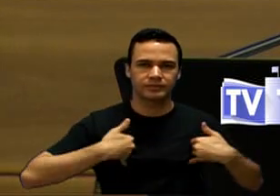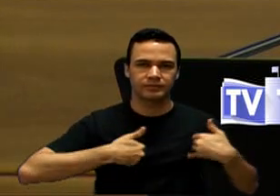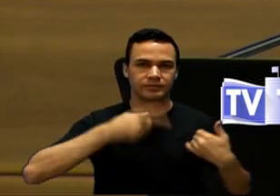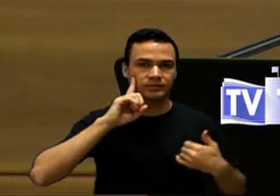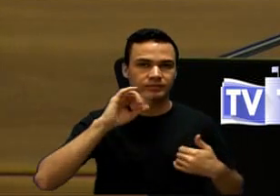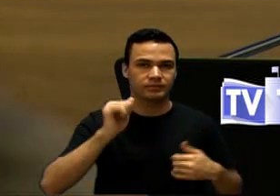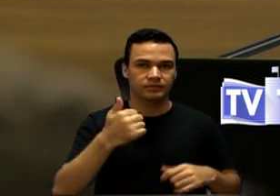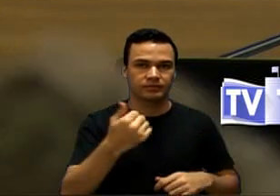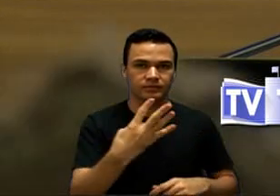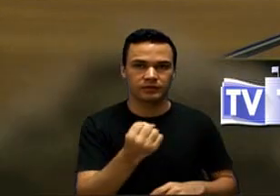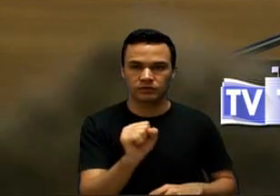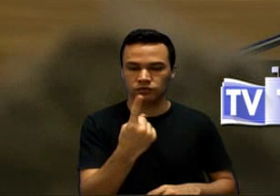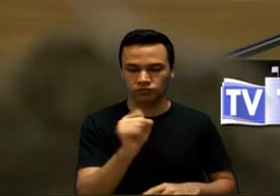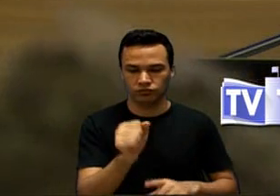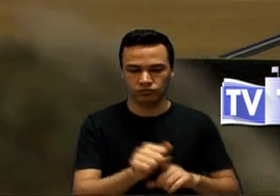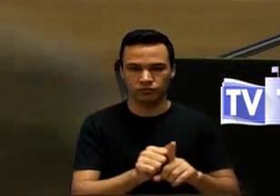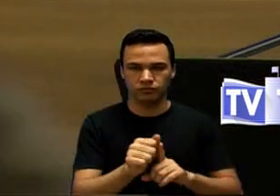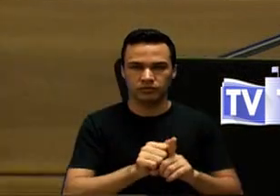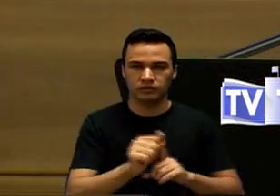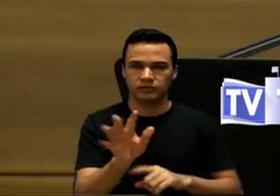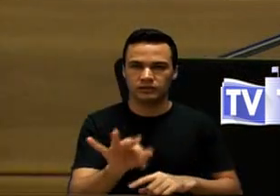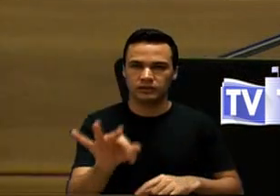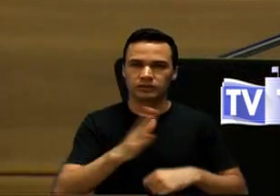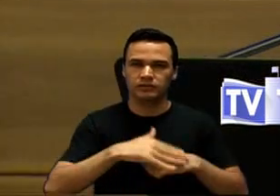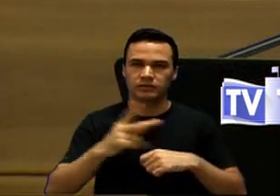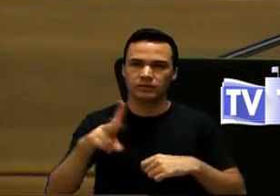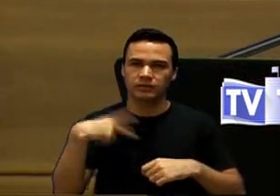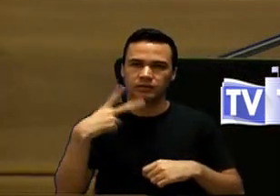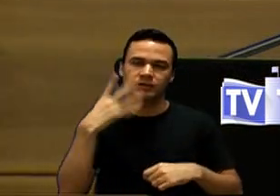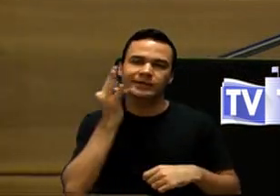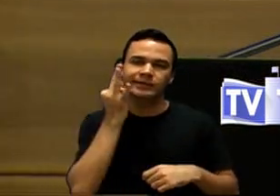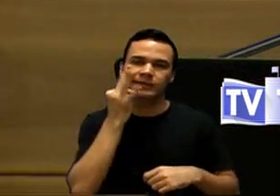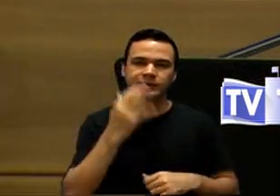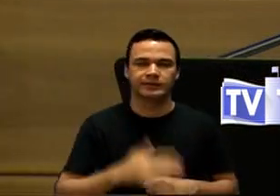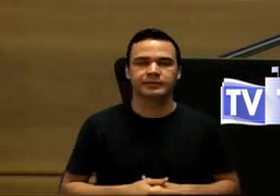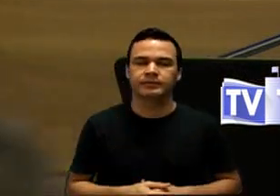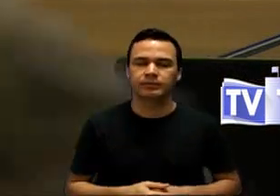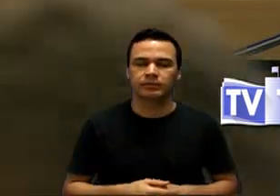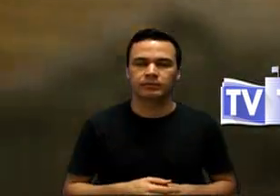natalícia, comemorando dia 18 de fevereiro, quem assina é o vereador Fernando Dini.